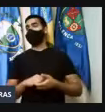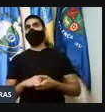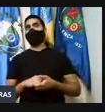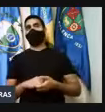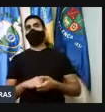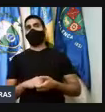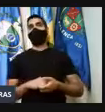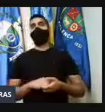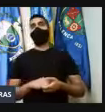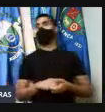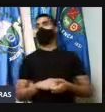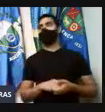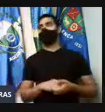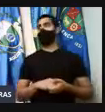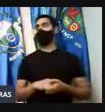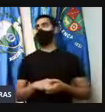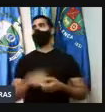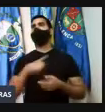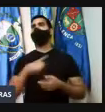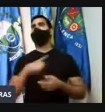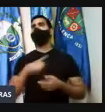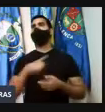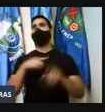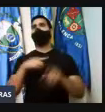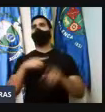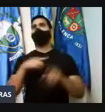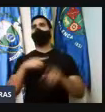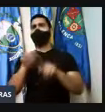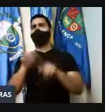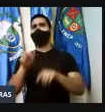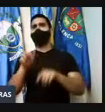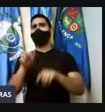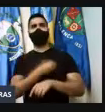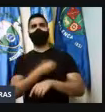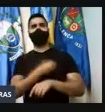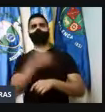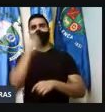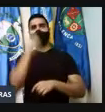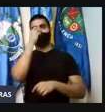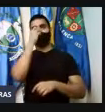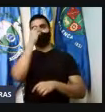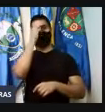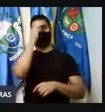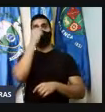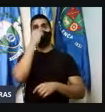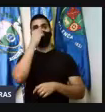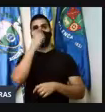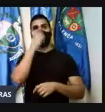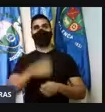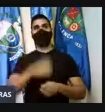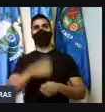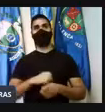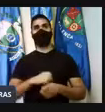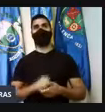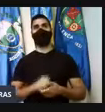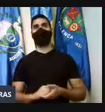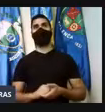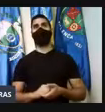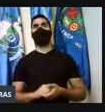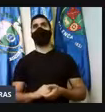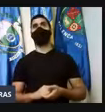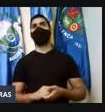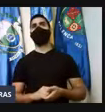essa reunião filmada e transmitida. Presidente, eu só